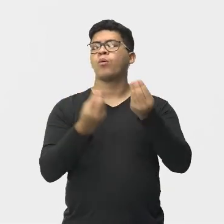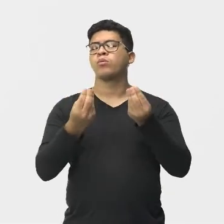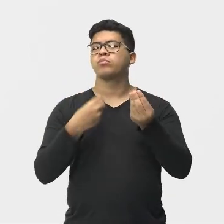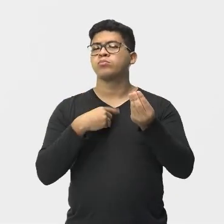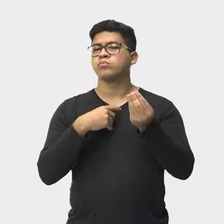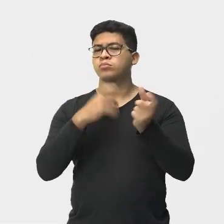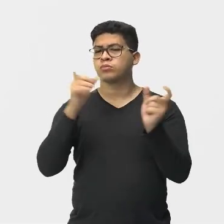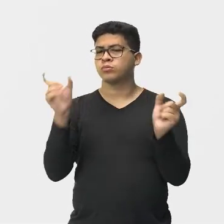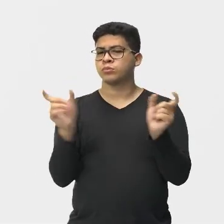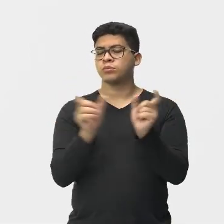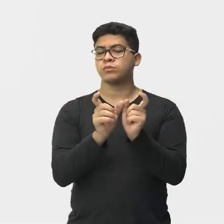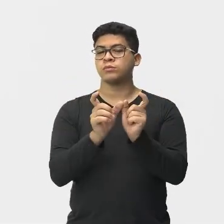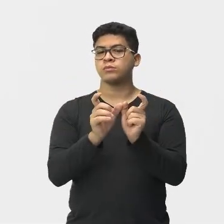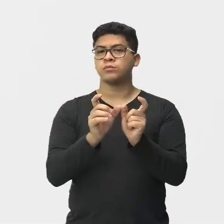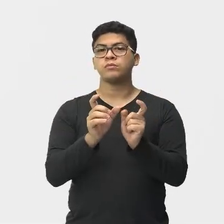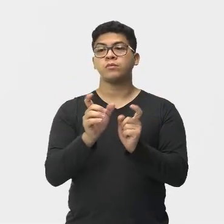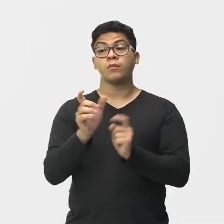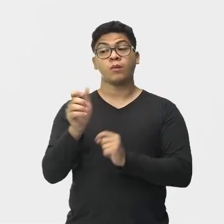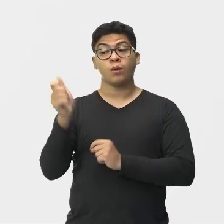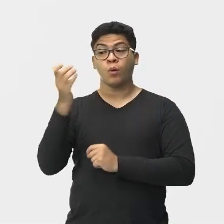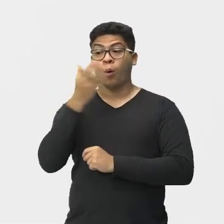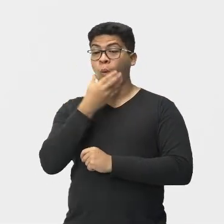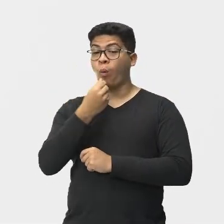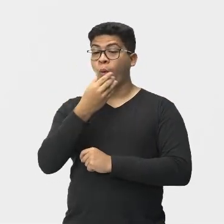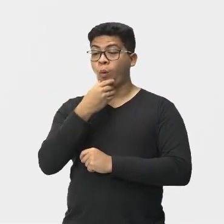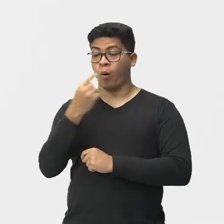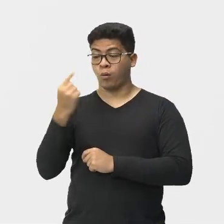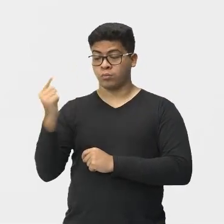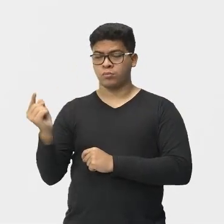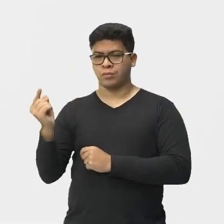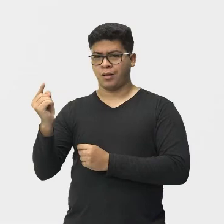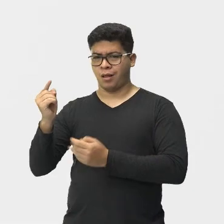Né? Javier, para sua madre, nós